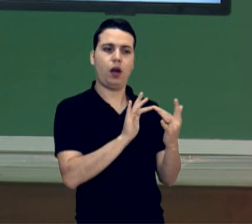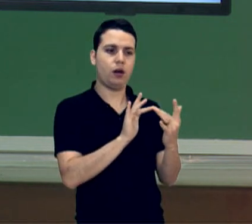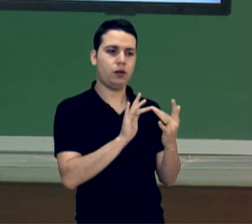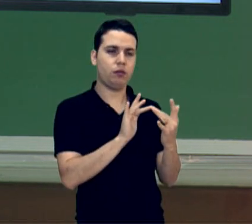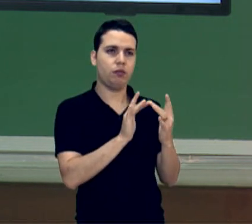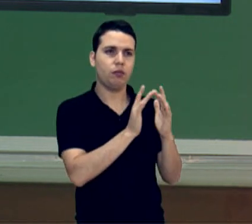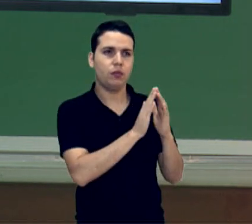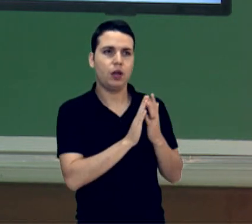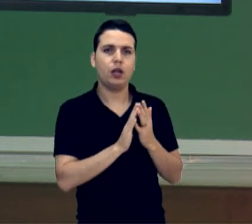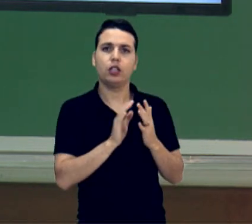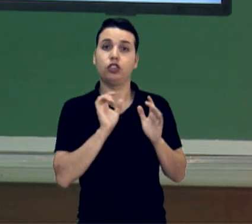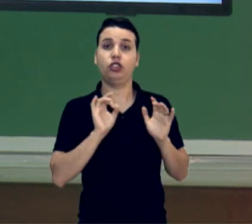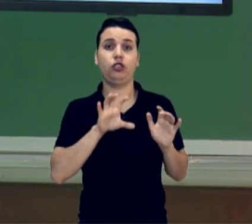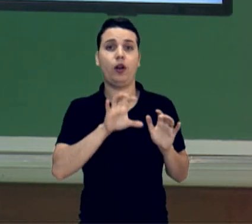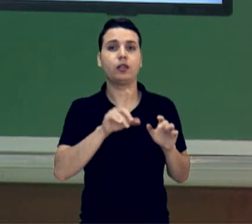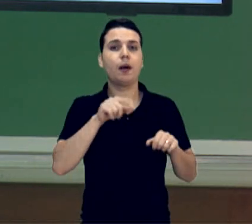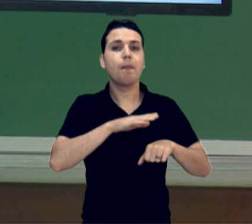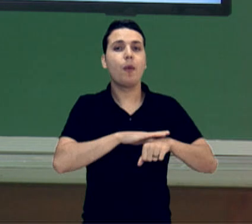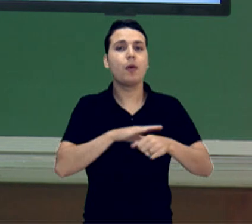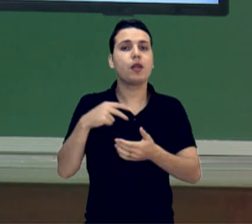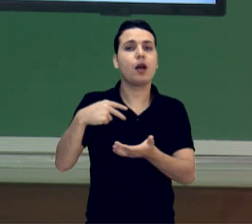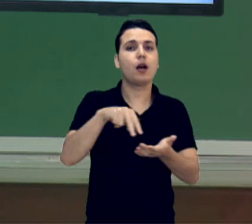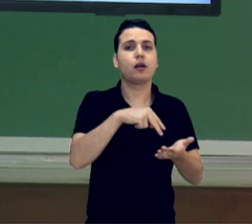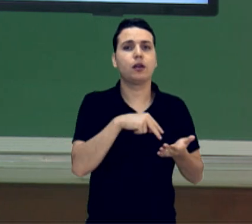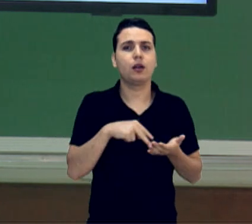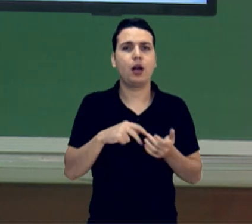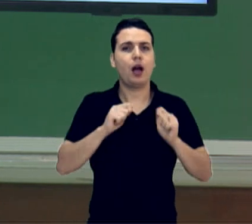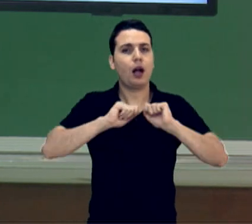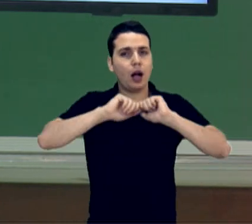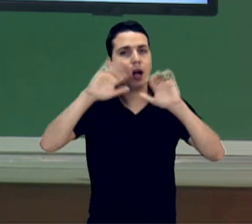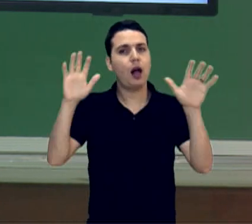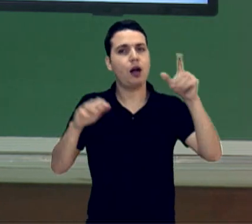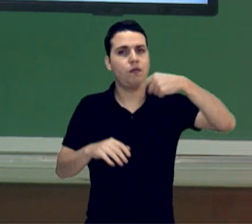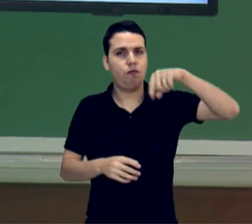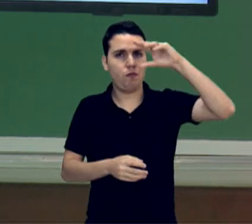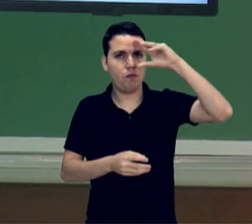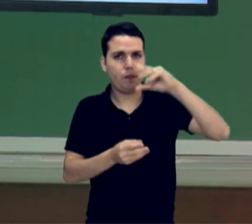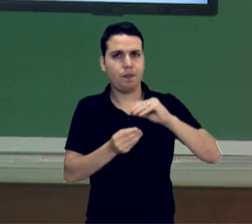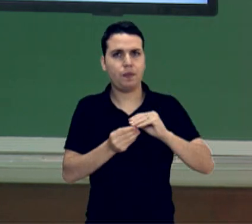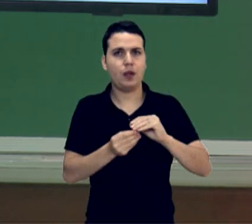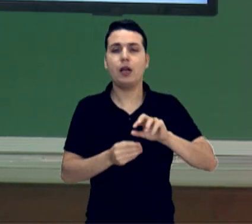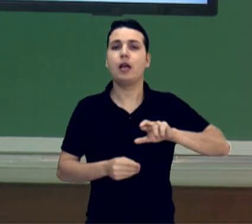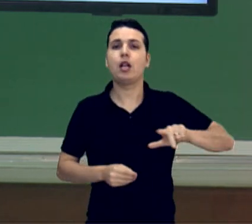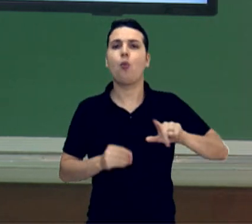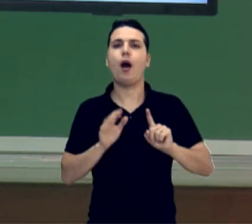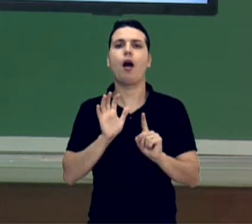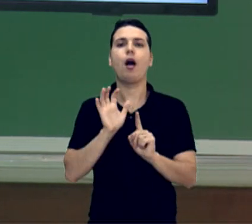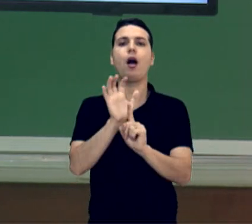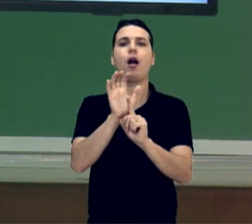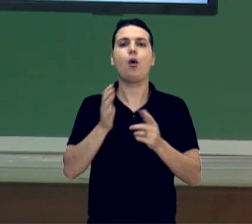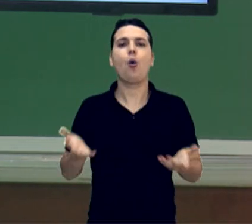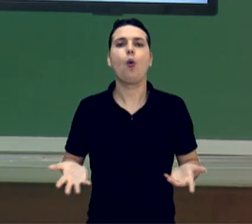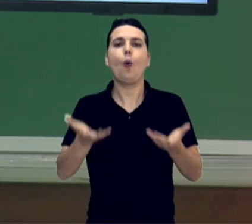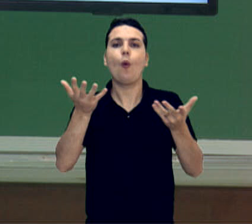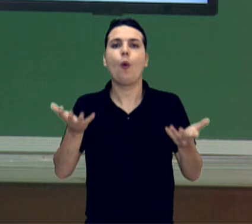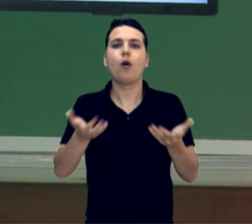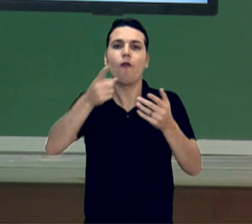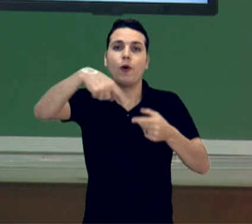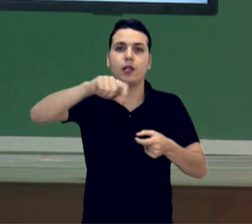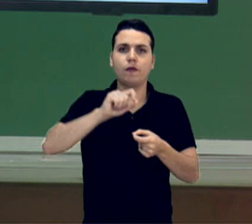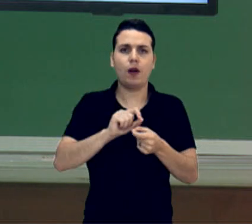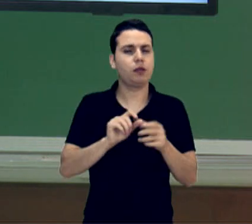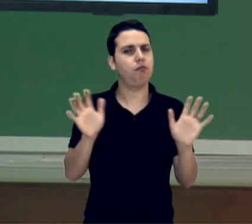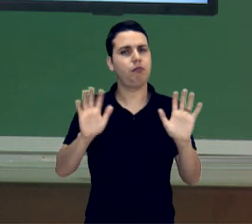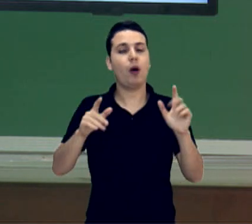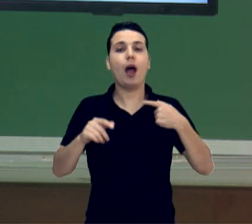passa disso, é durante a dança, né? Então, que fique bem claro isso, não estamos incentivando essa prática, porque está falando